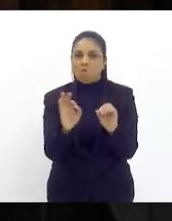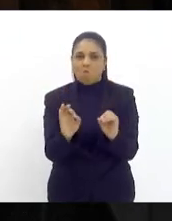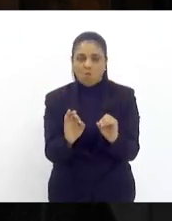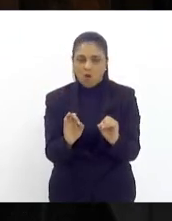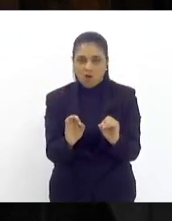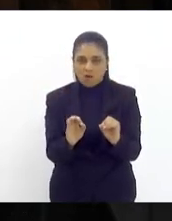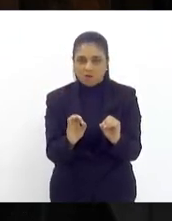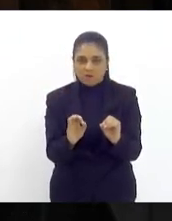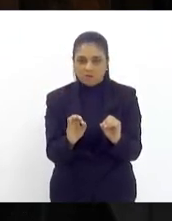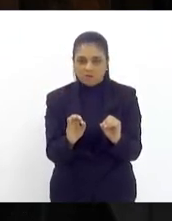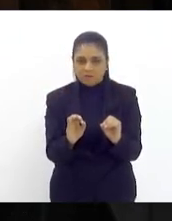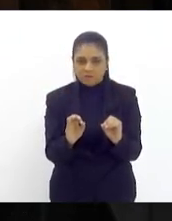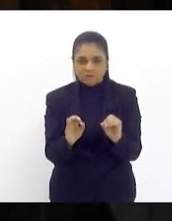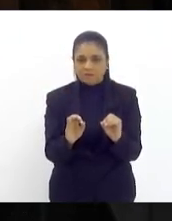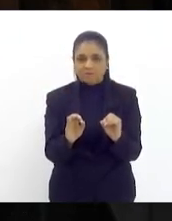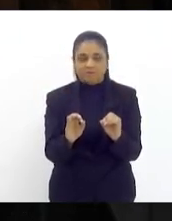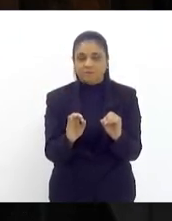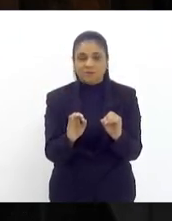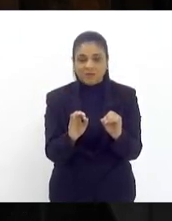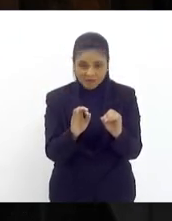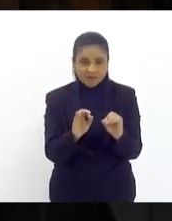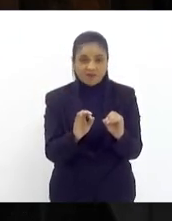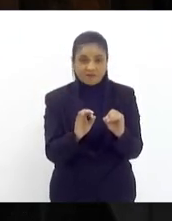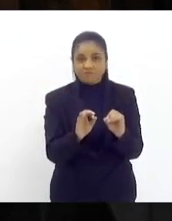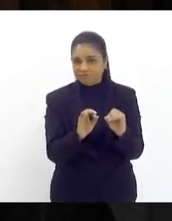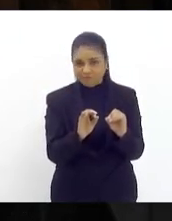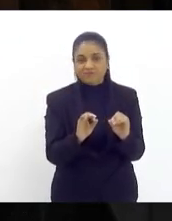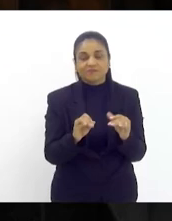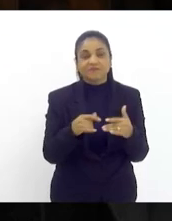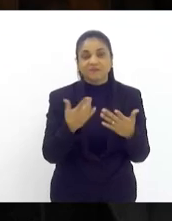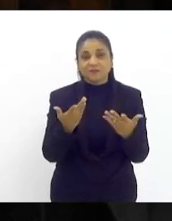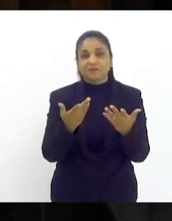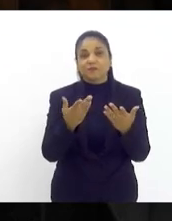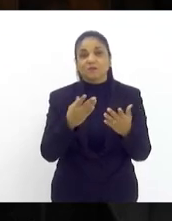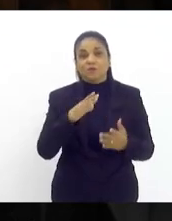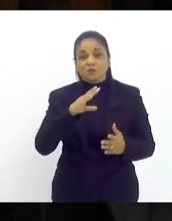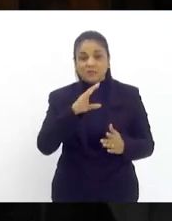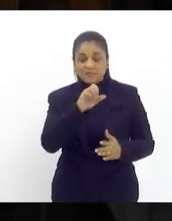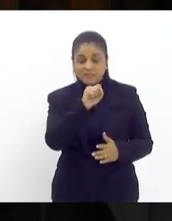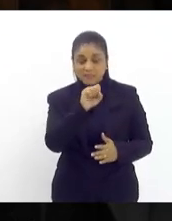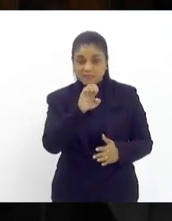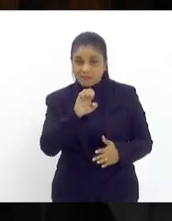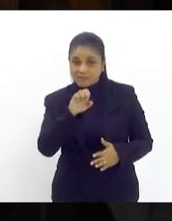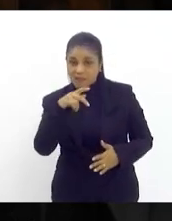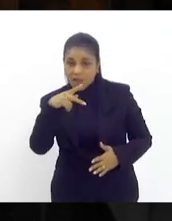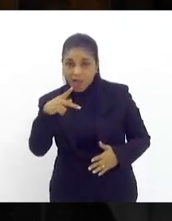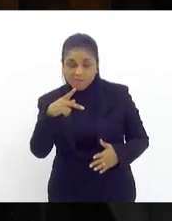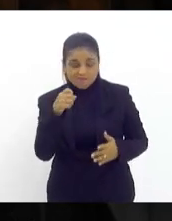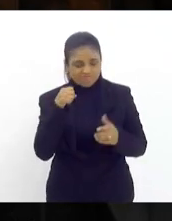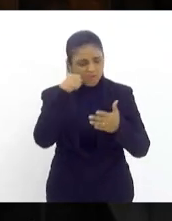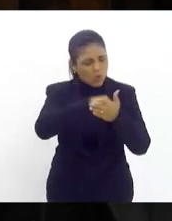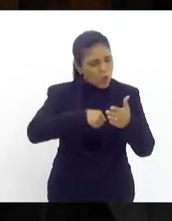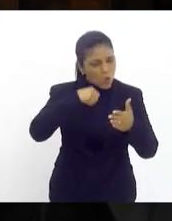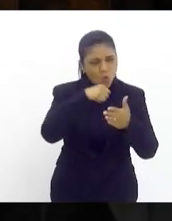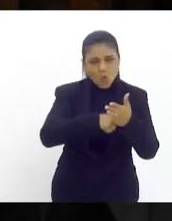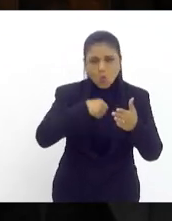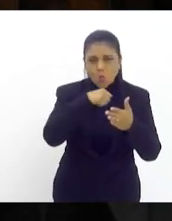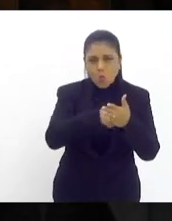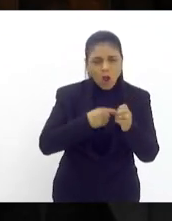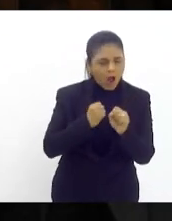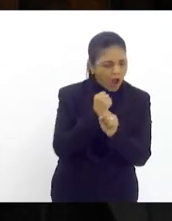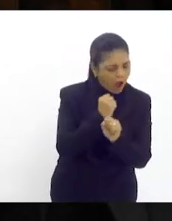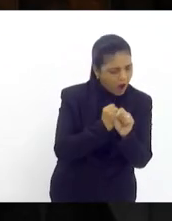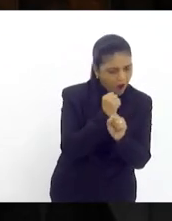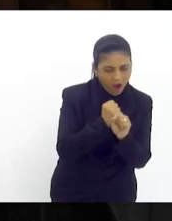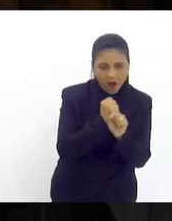o CEP é o sindicato que a décadas luta pelo magistério